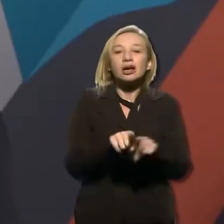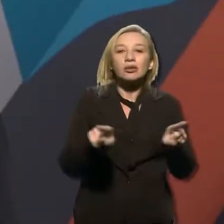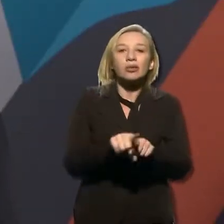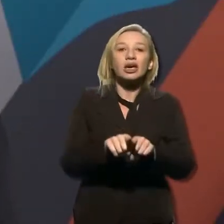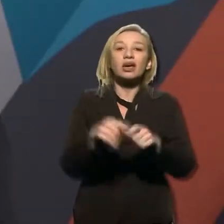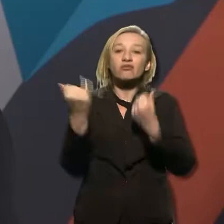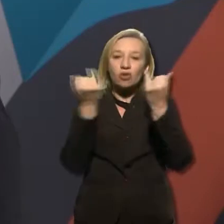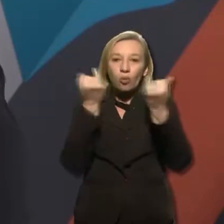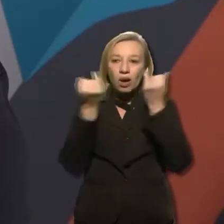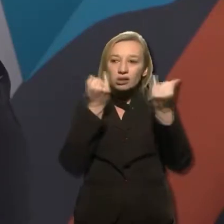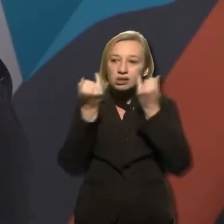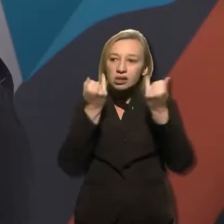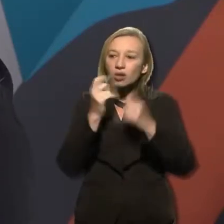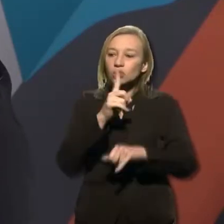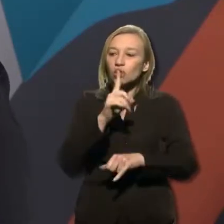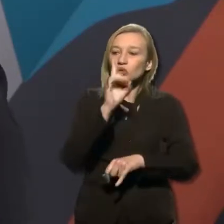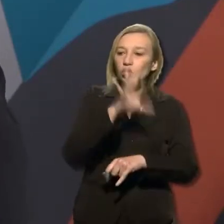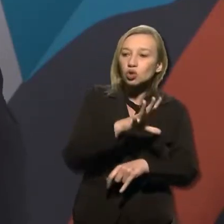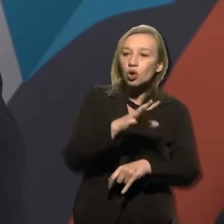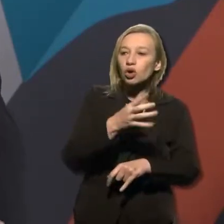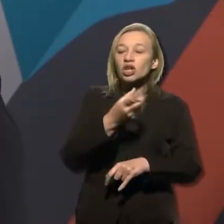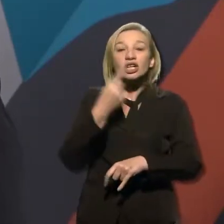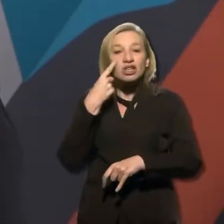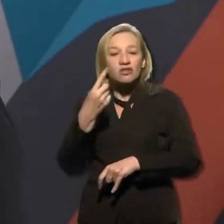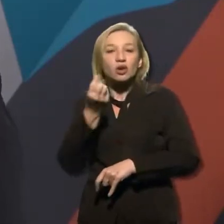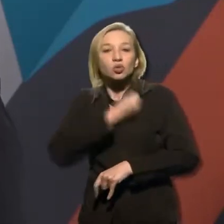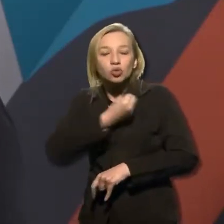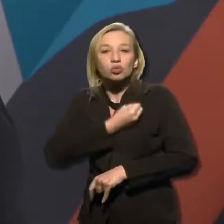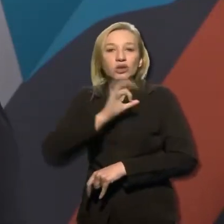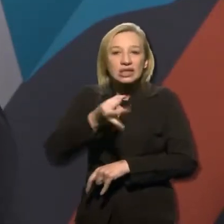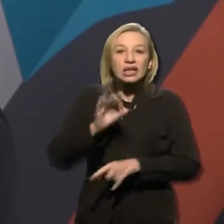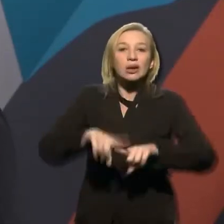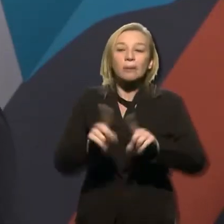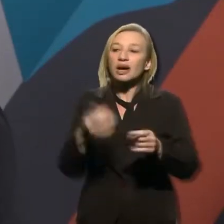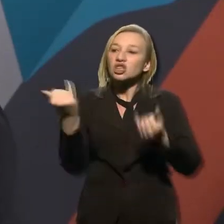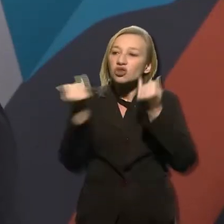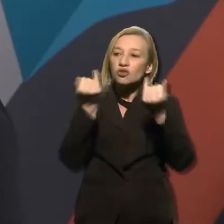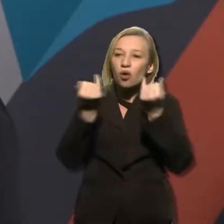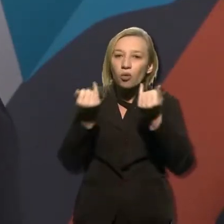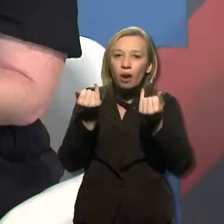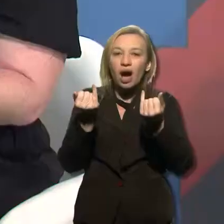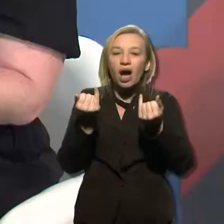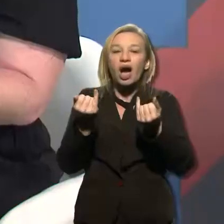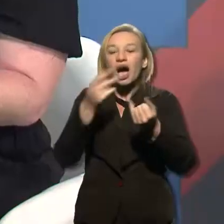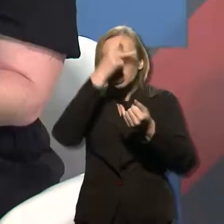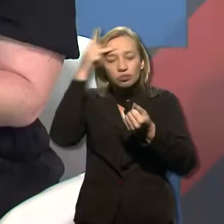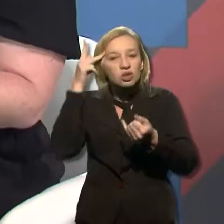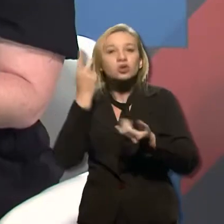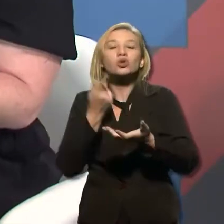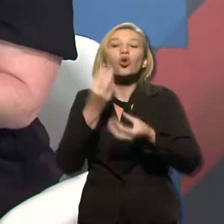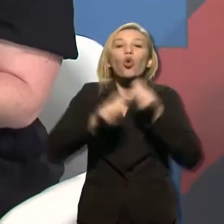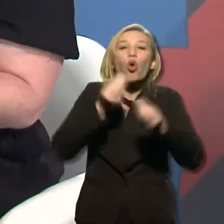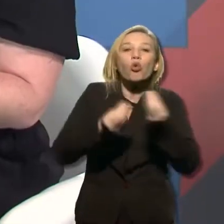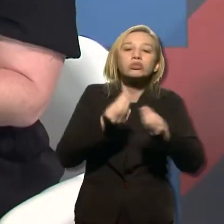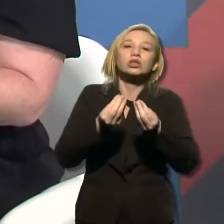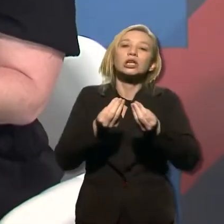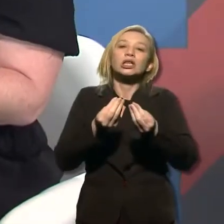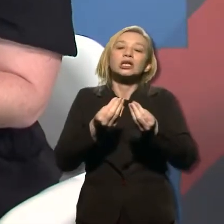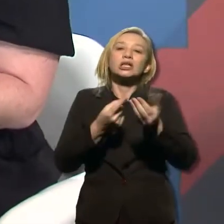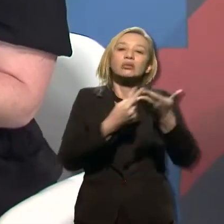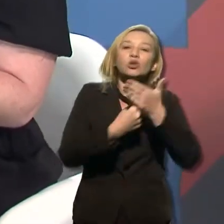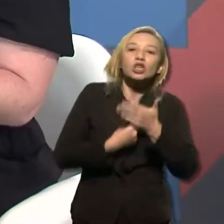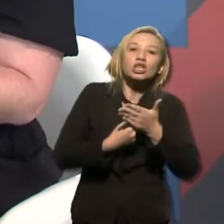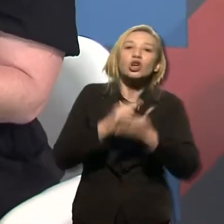E ainda em relação à informação, não só dessa coisa de coletar dados, mas também de informar na ponta o cidadão como